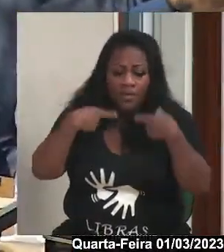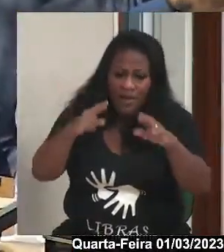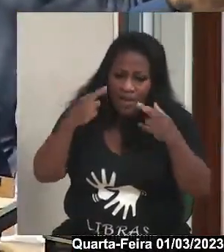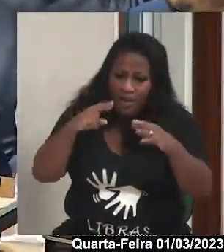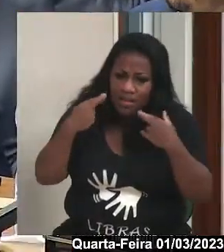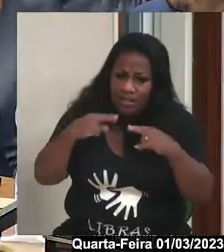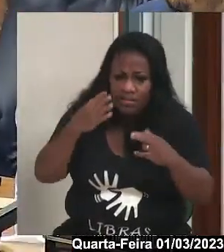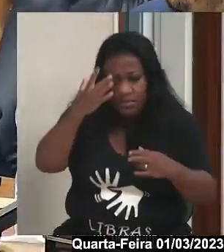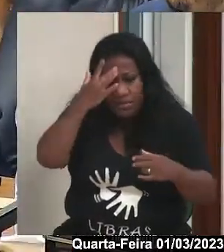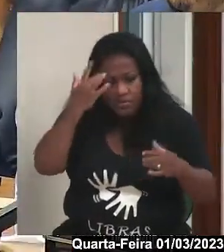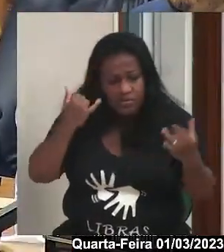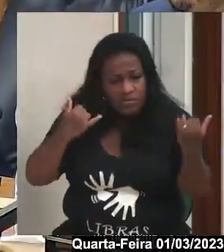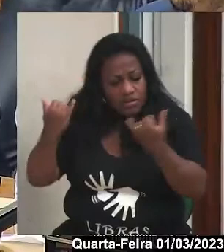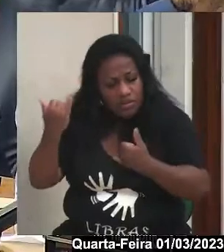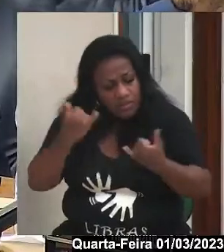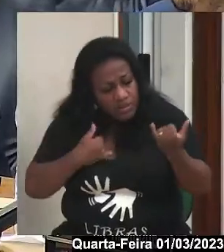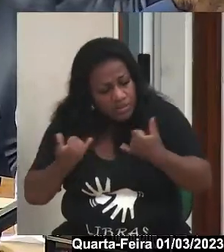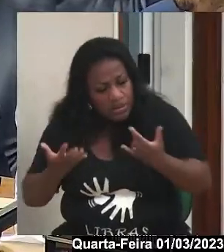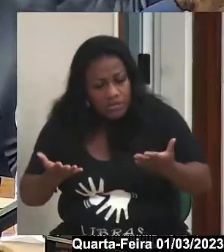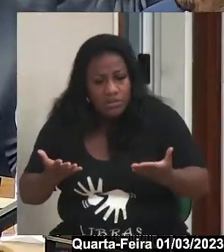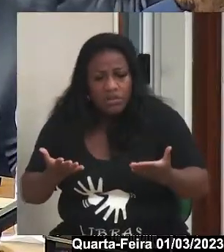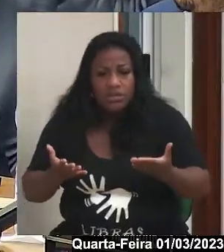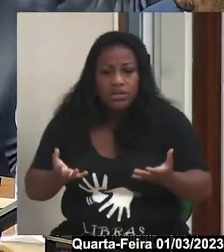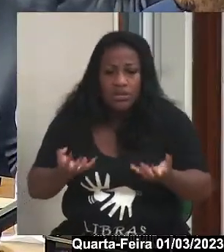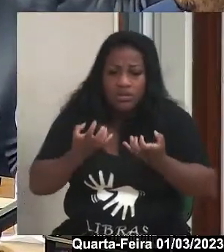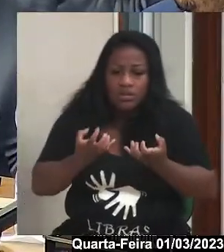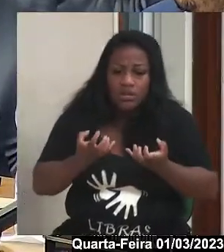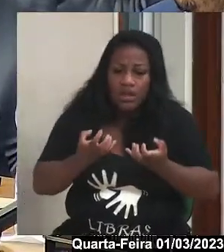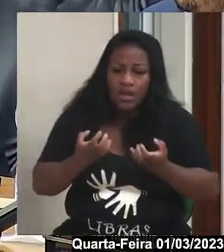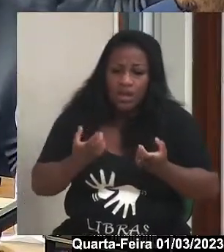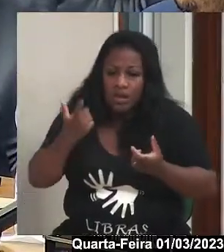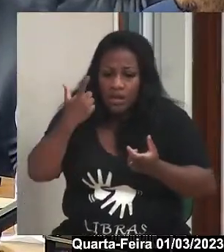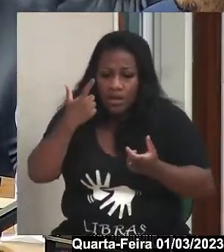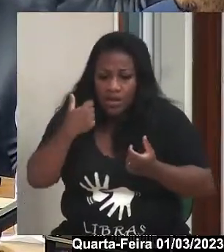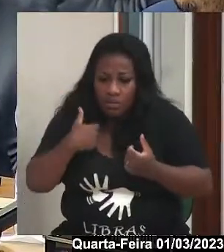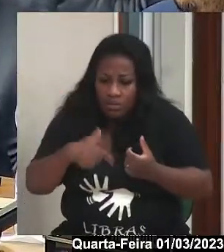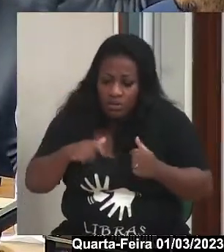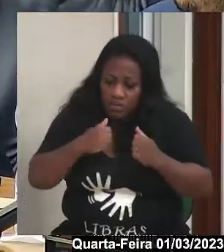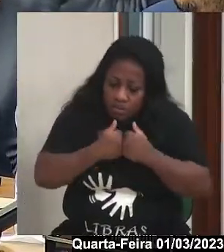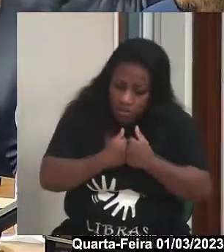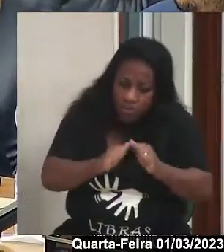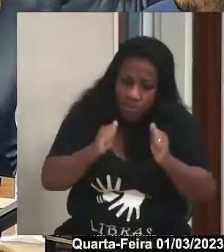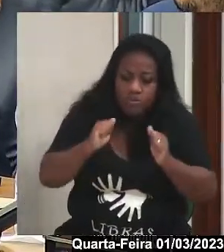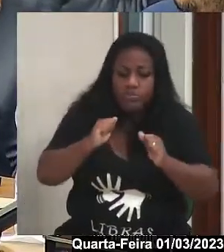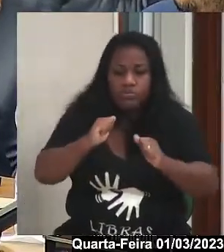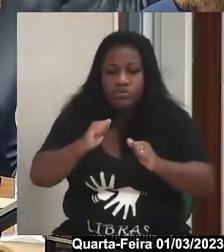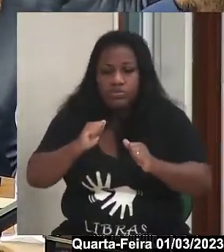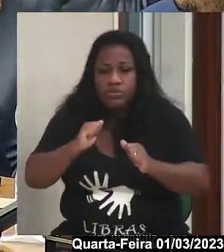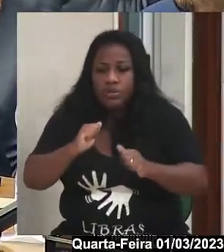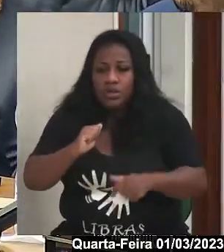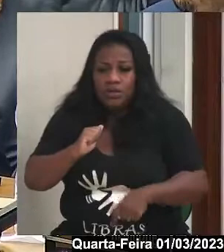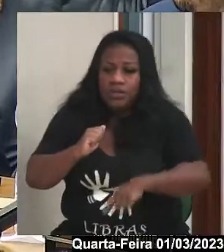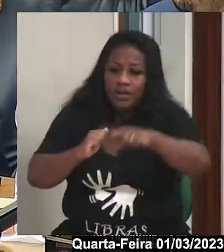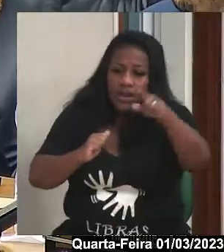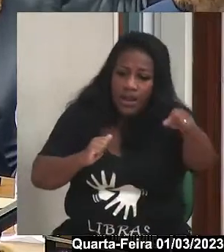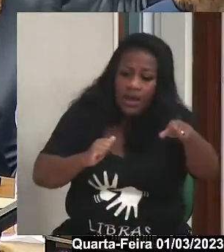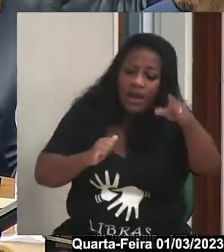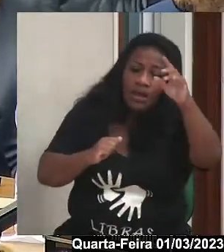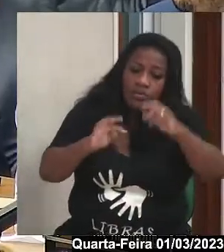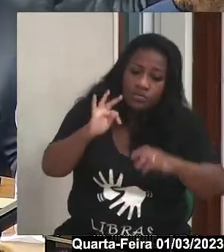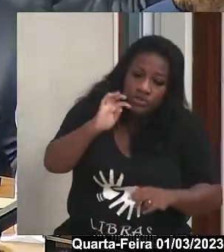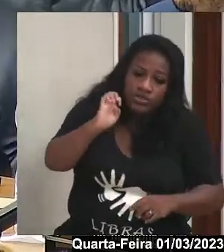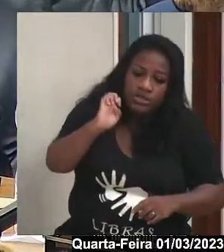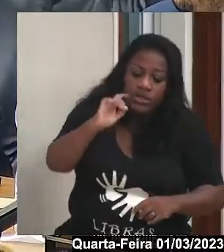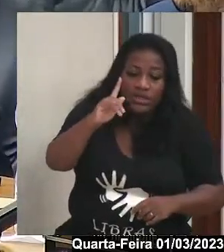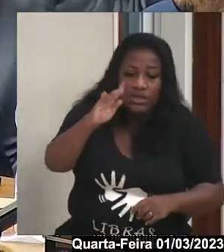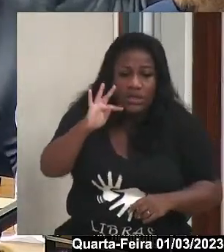reclamação muito grande, Abidan, ali naquela região, Lúcio, que a gente, dos moradores que tem aqui, dessa linha que